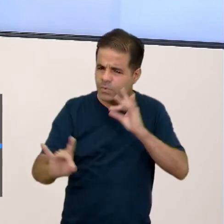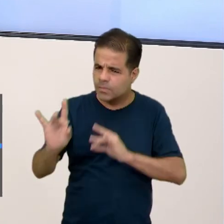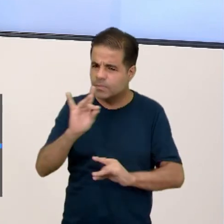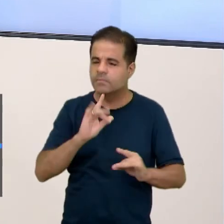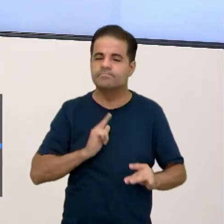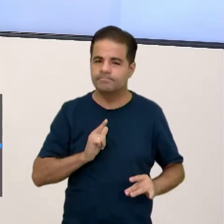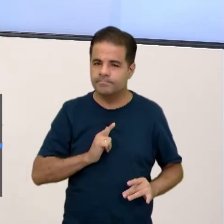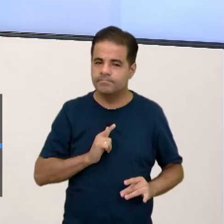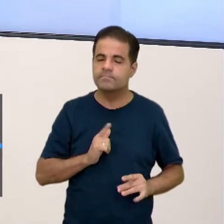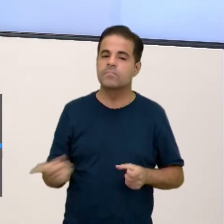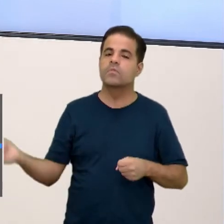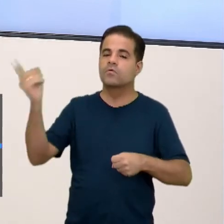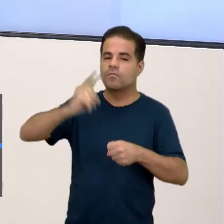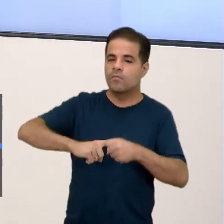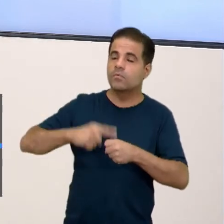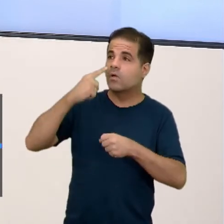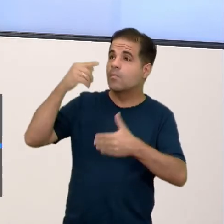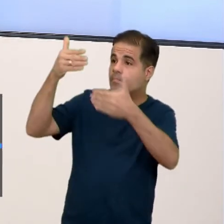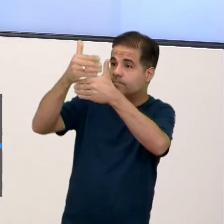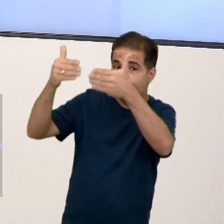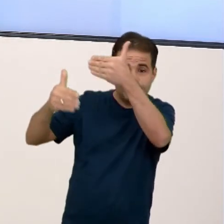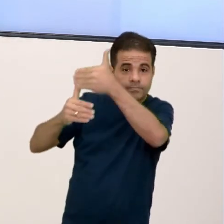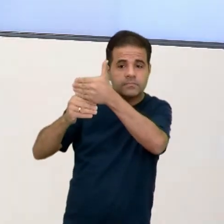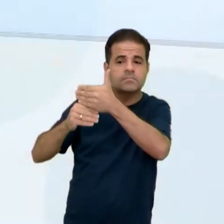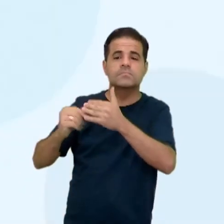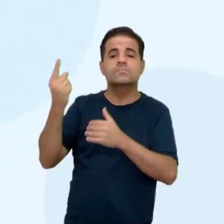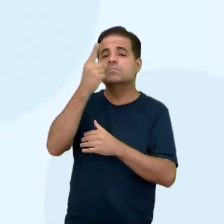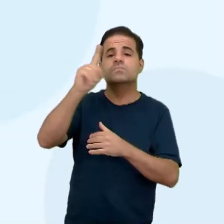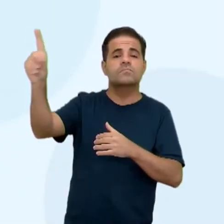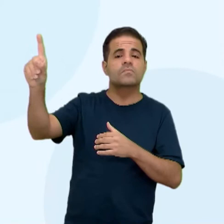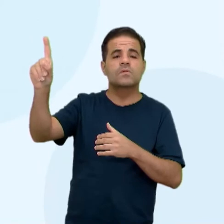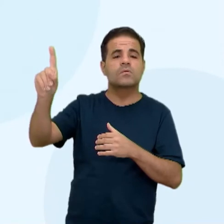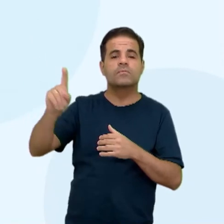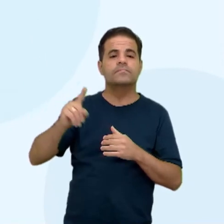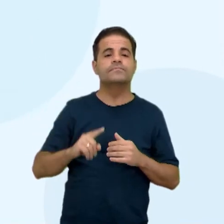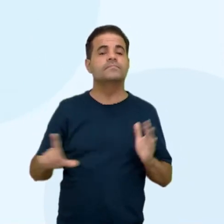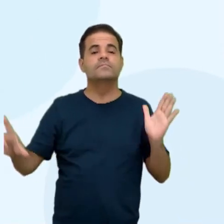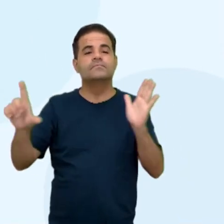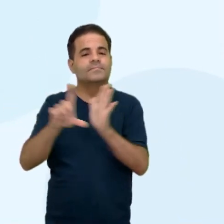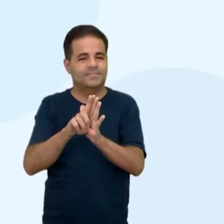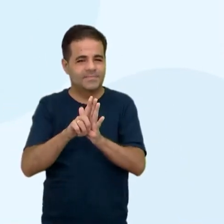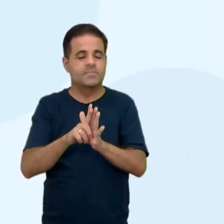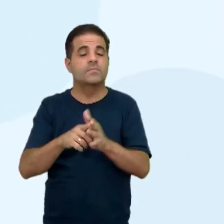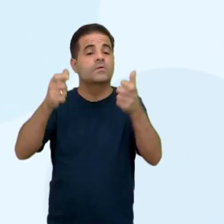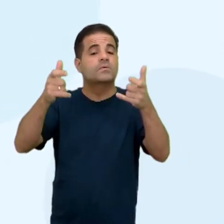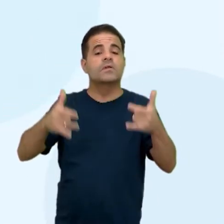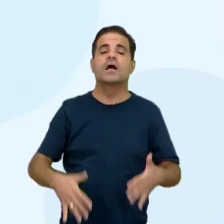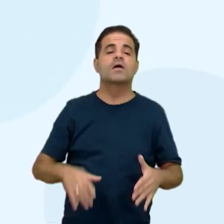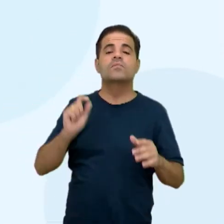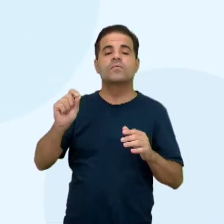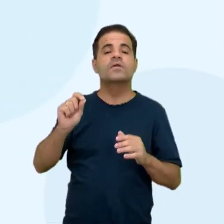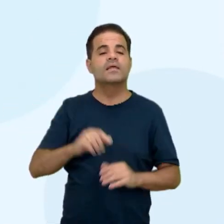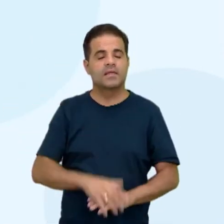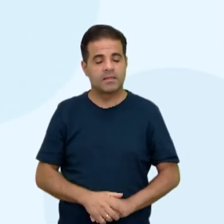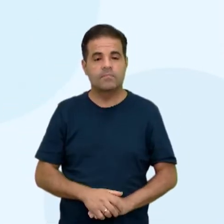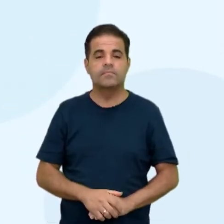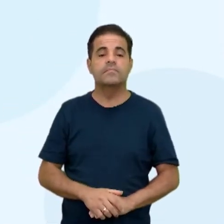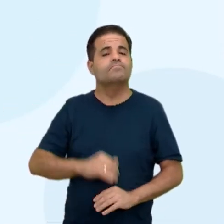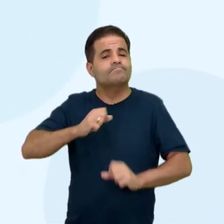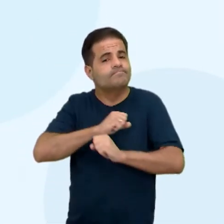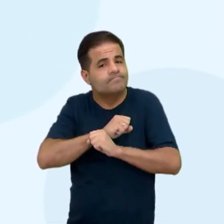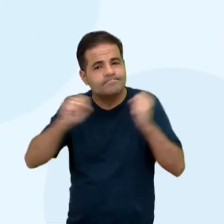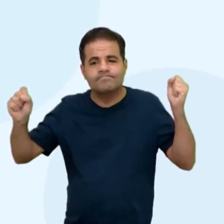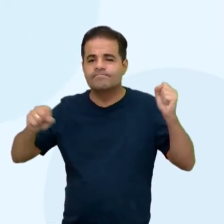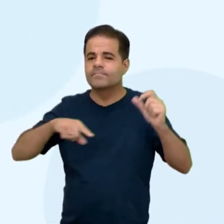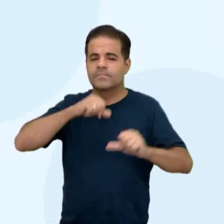certo? Voltando aí para nossa tela, ó. E aí, por último, a nossa última lei aí que a gente vai falar hoje é que é impossível,